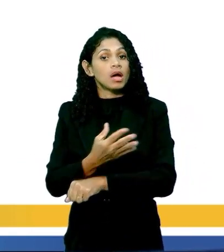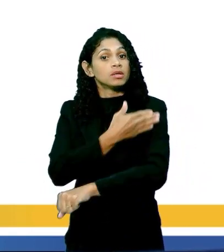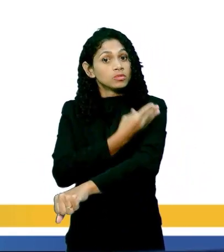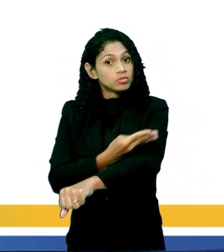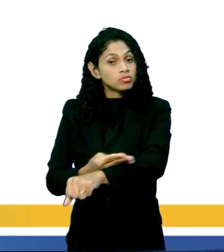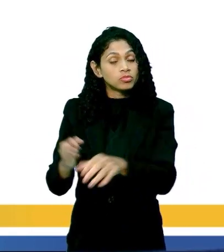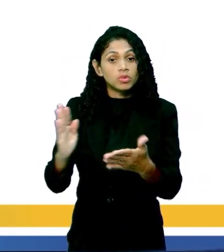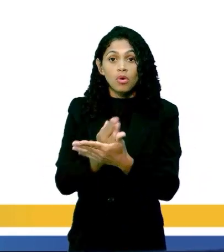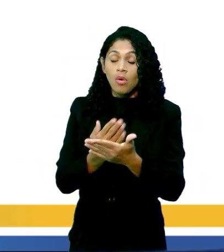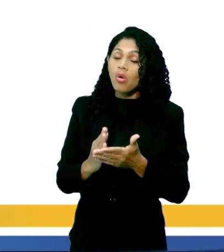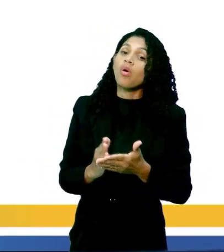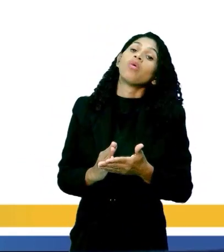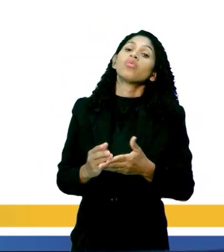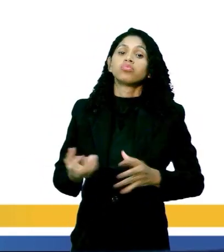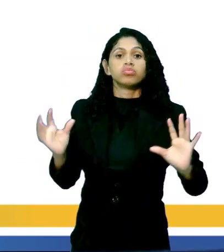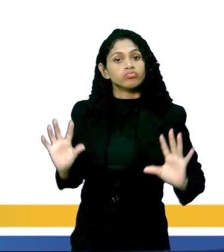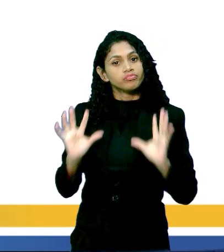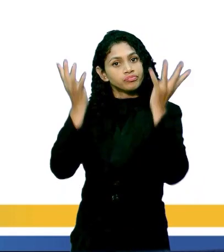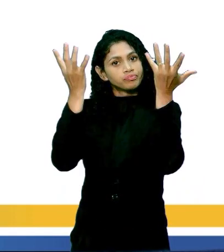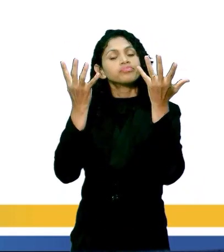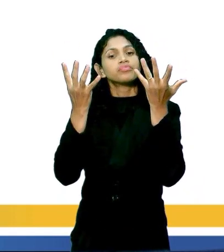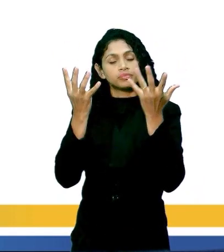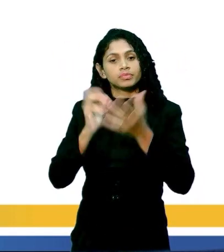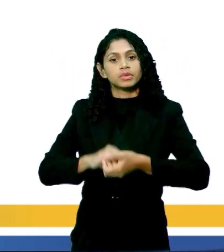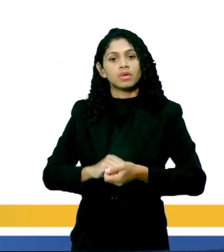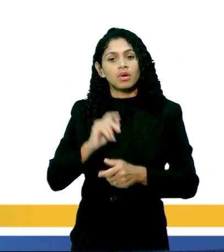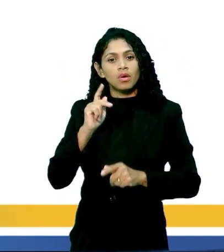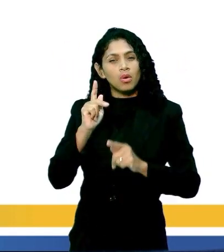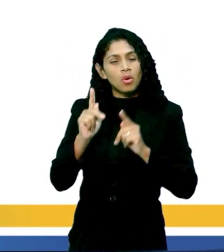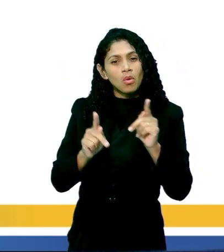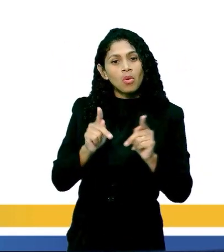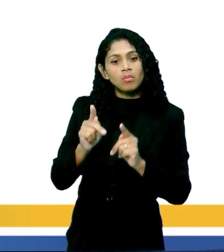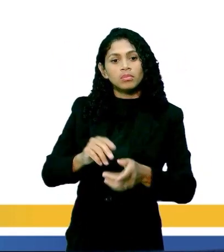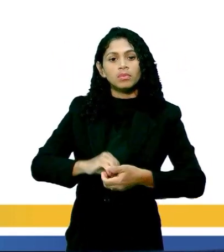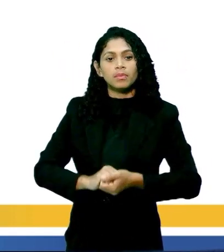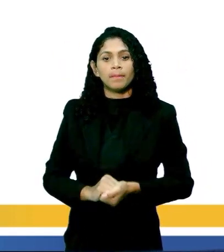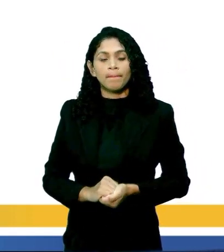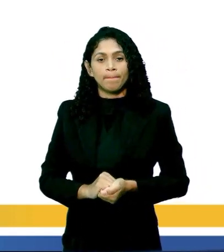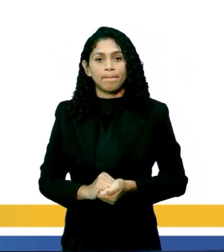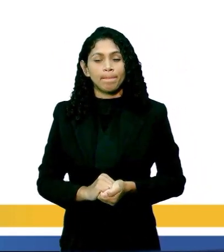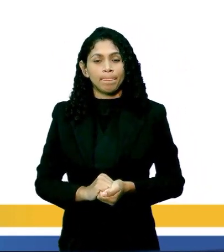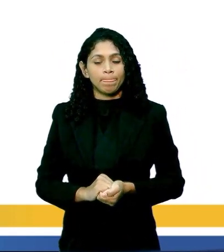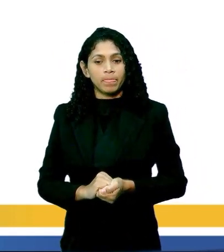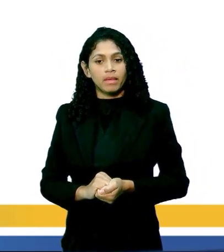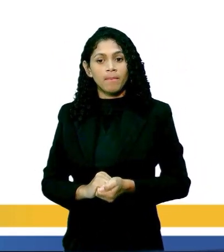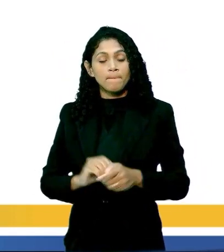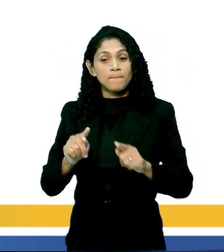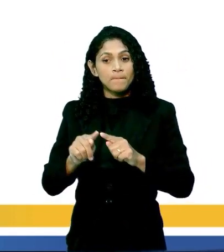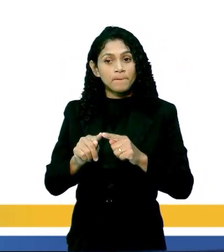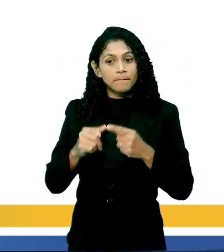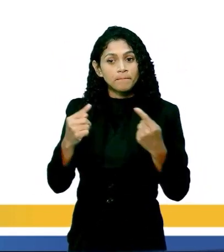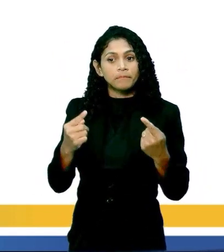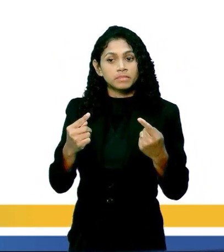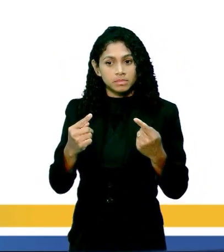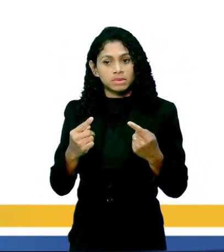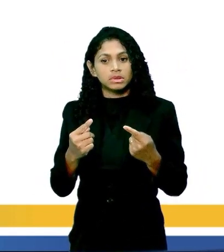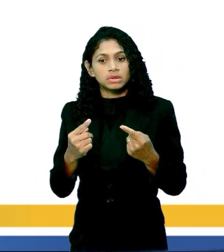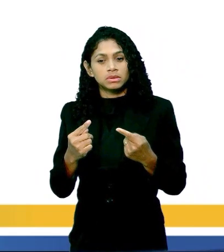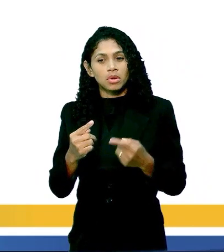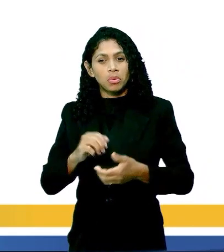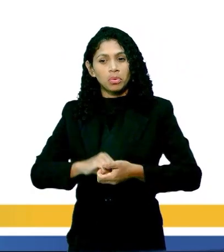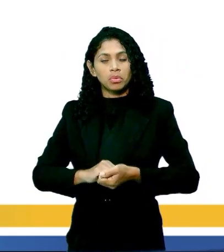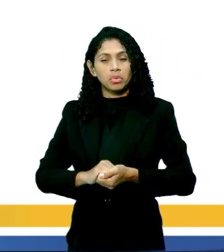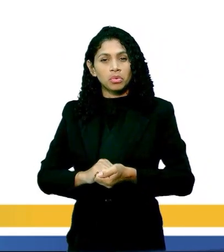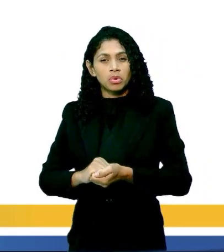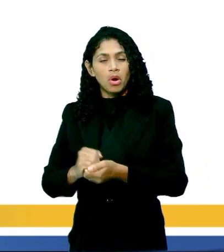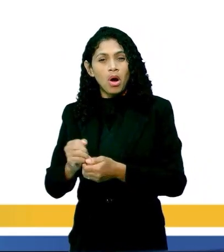para afugentar multidões. Embora poucas vezes se possa ouvir o projétil voltar a bater no chão devido aos ventos